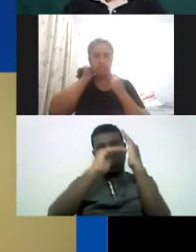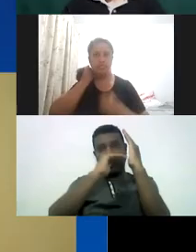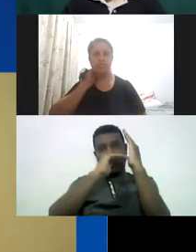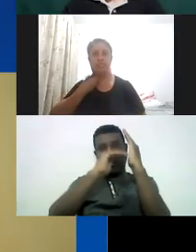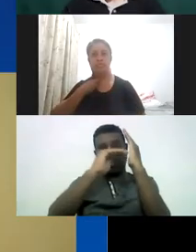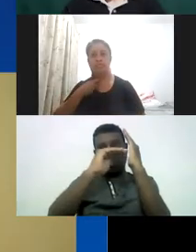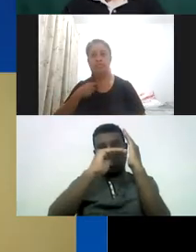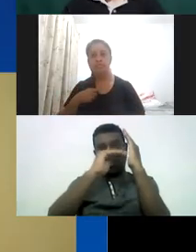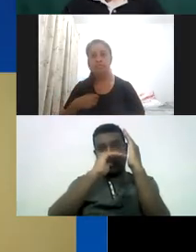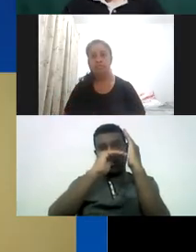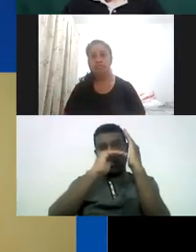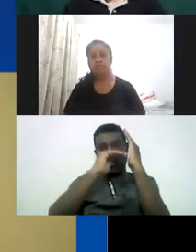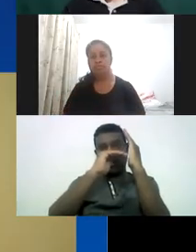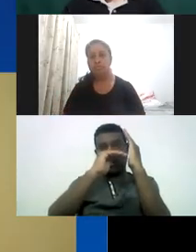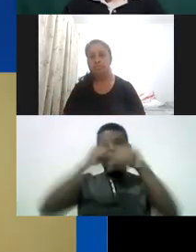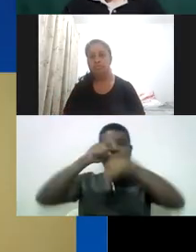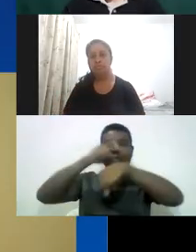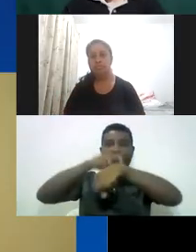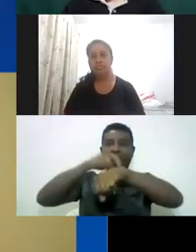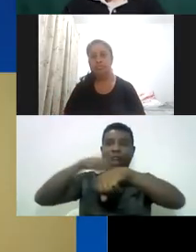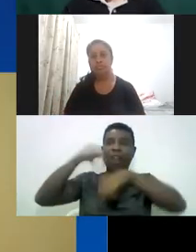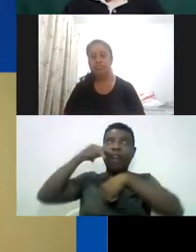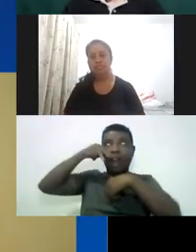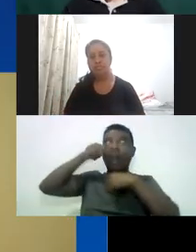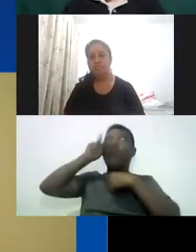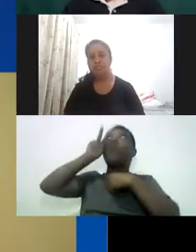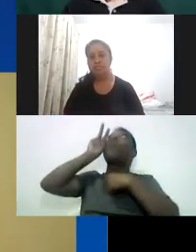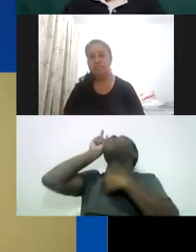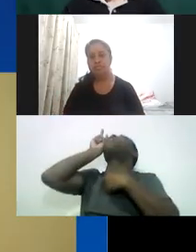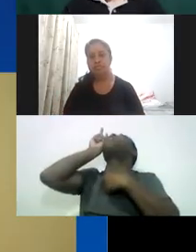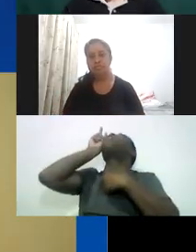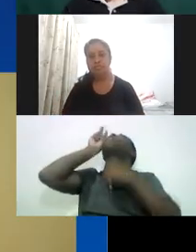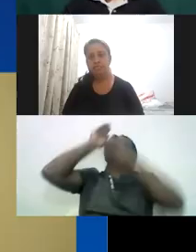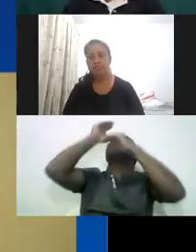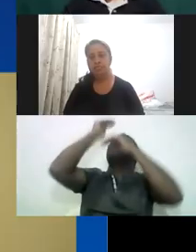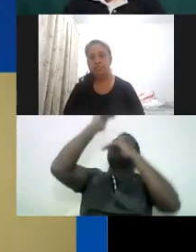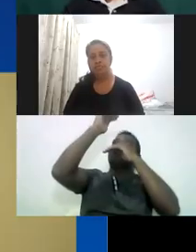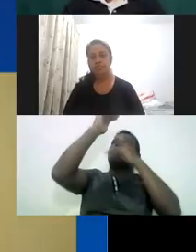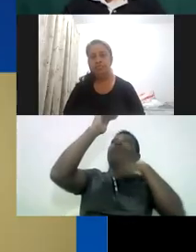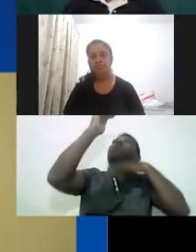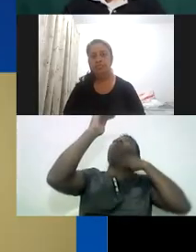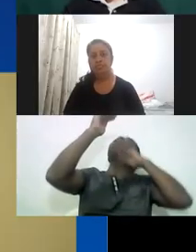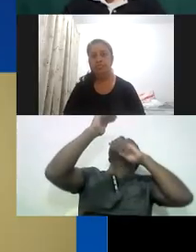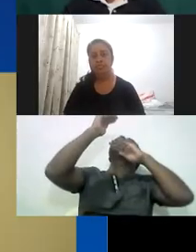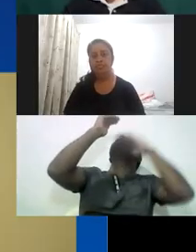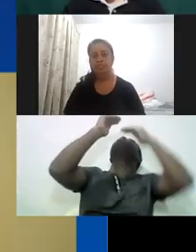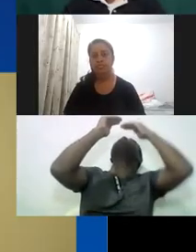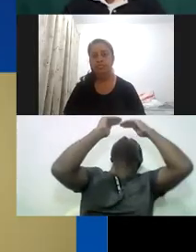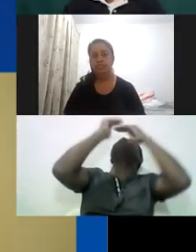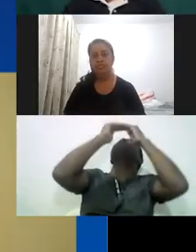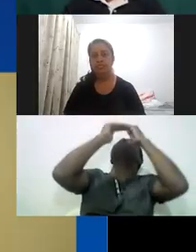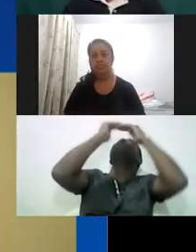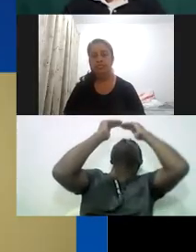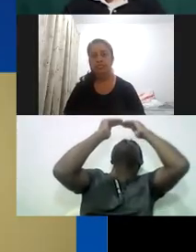o infraioide, que ficam acima e abaixo do ocioide. Então, quando você tem encurtamento dos ossos, dos músculos